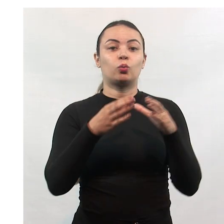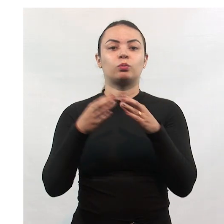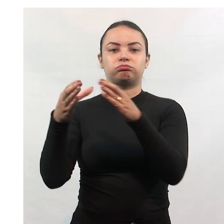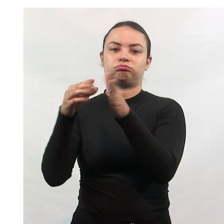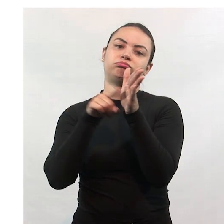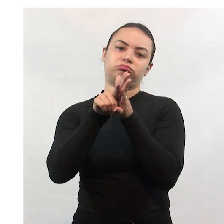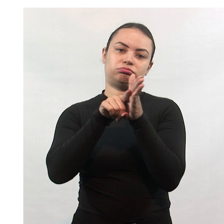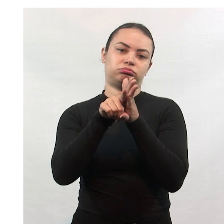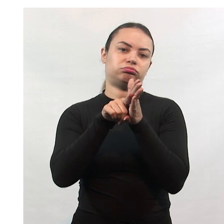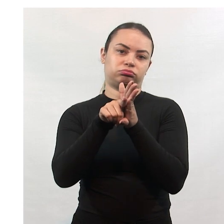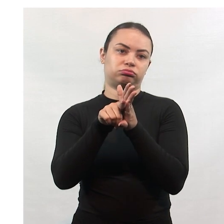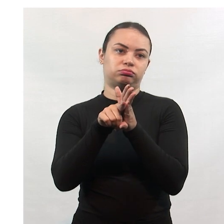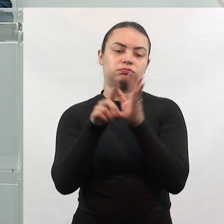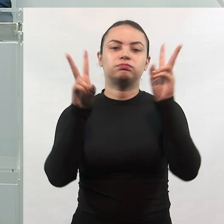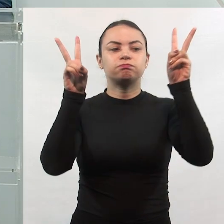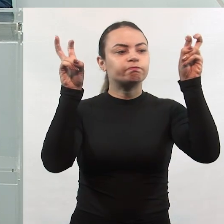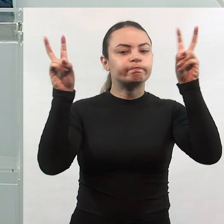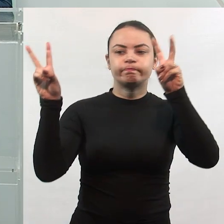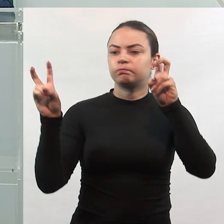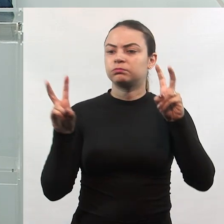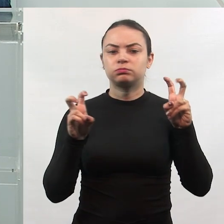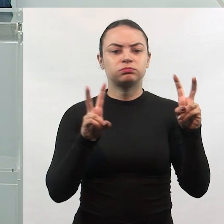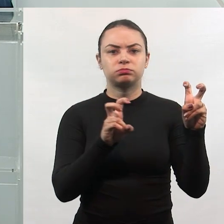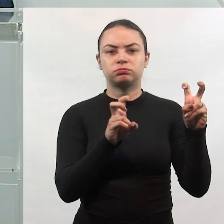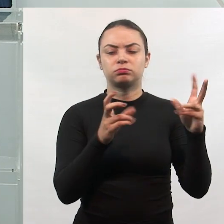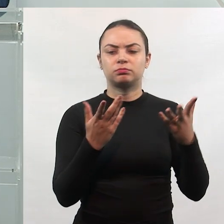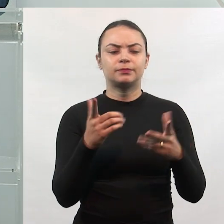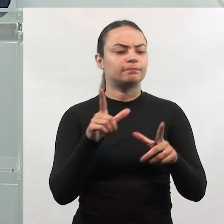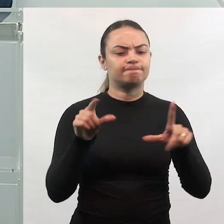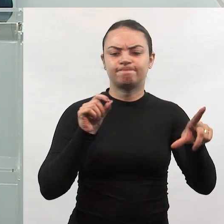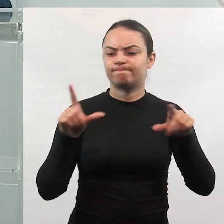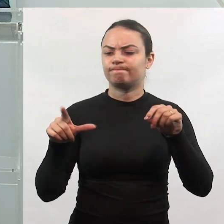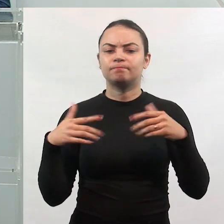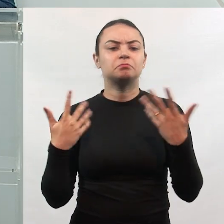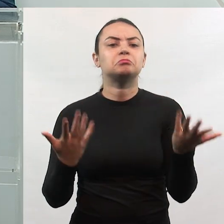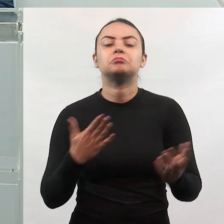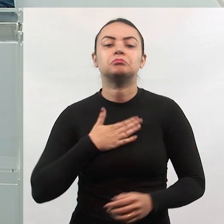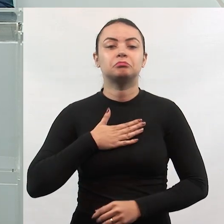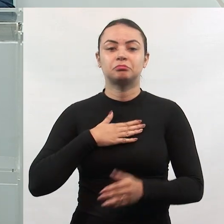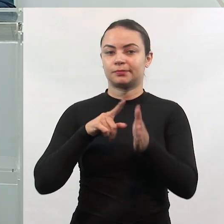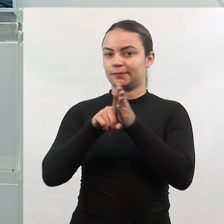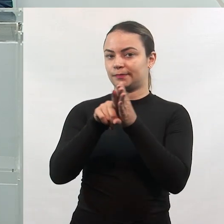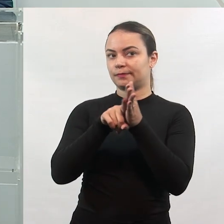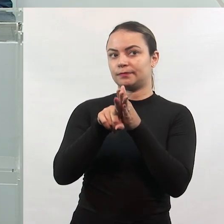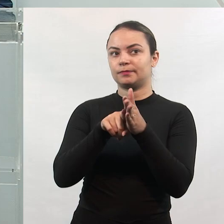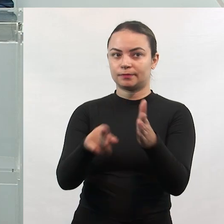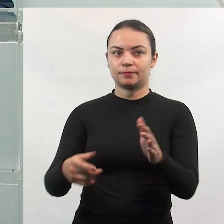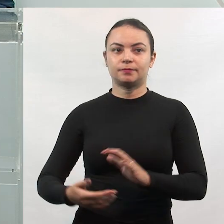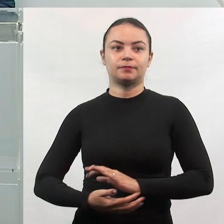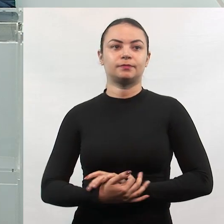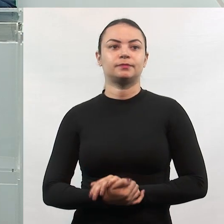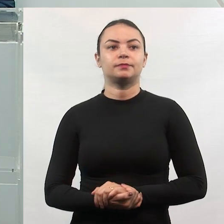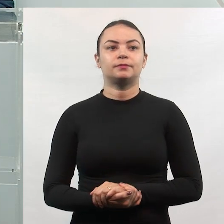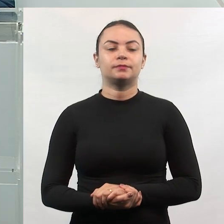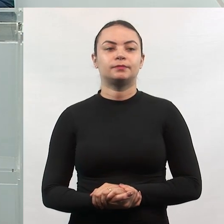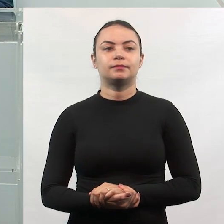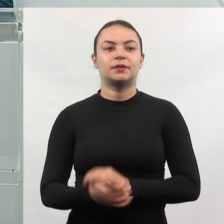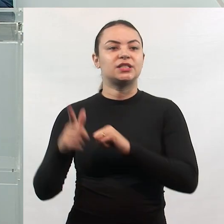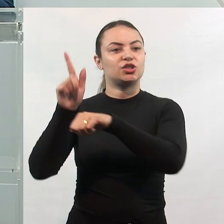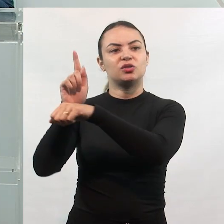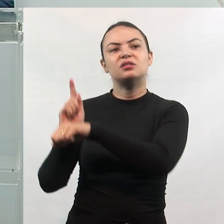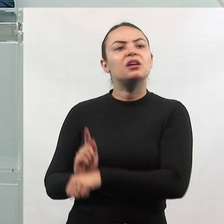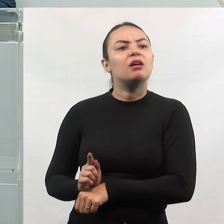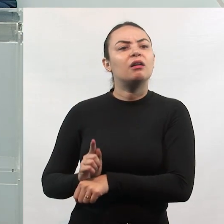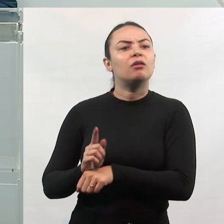tá? O tema, ele é o eixo central, né, da pesquisa que vai ser desenvolvida, mas ele não